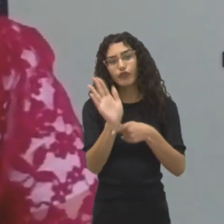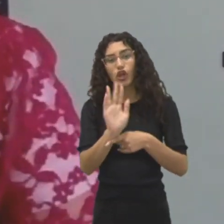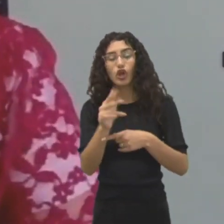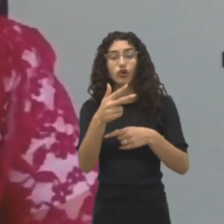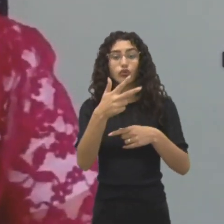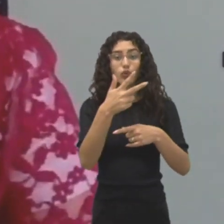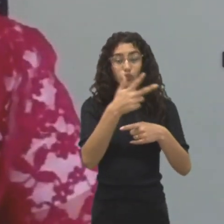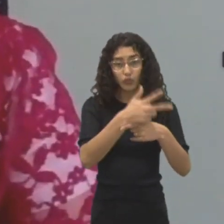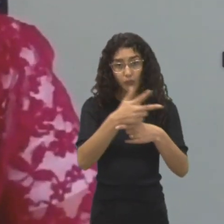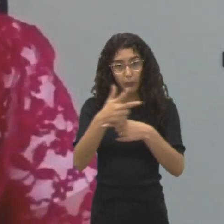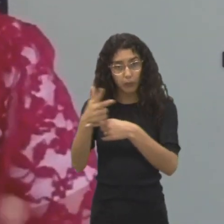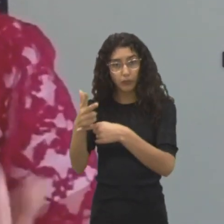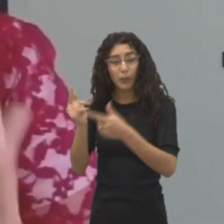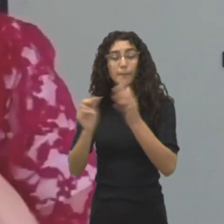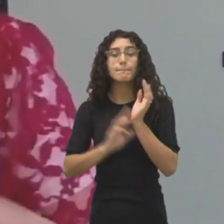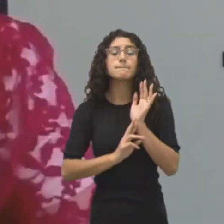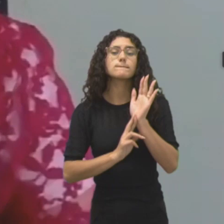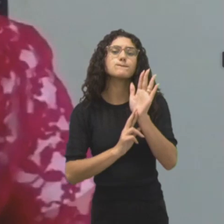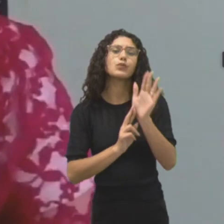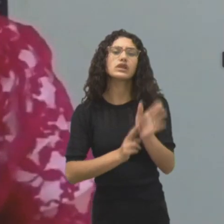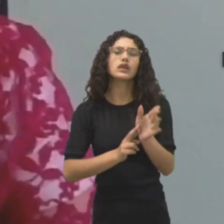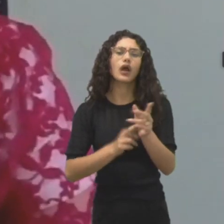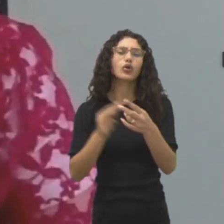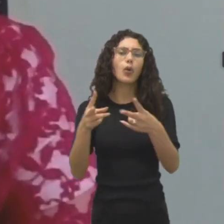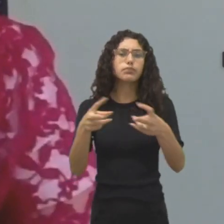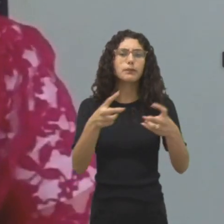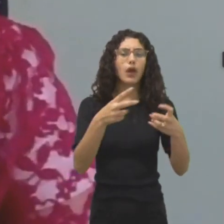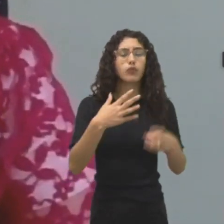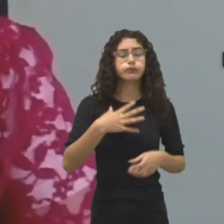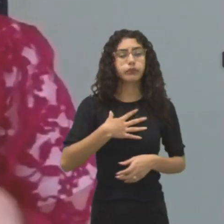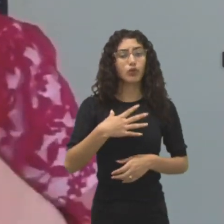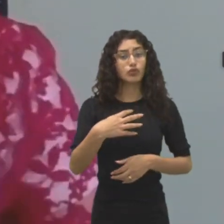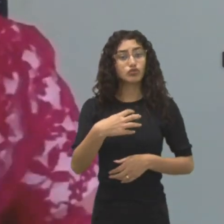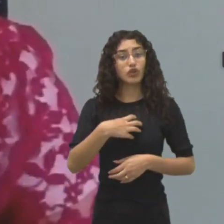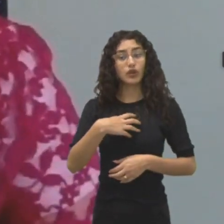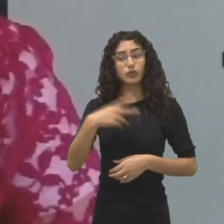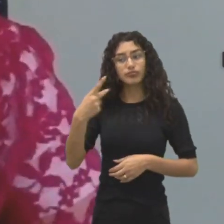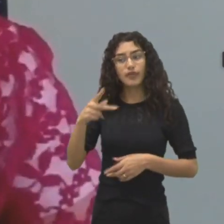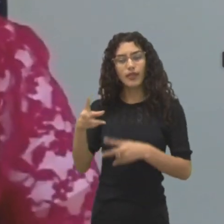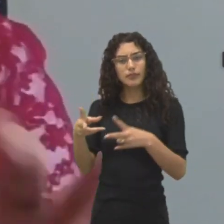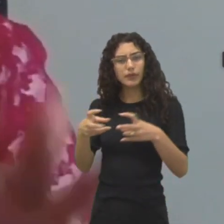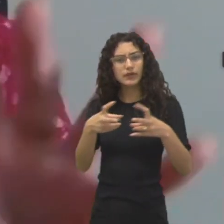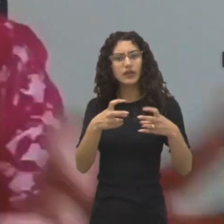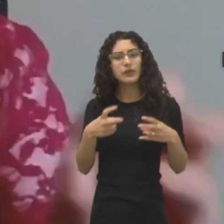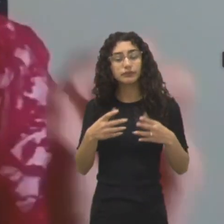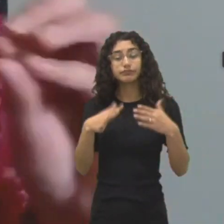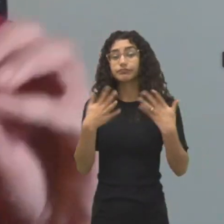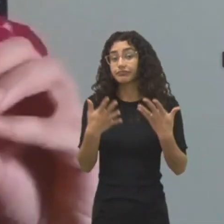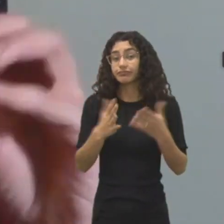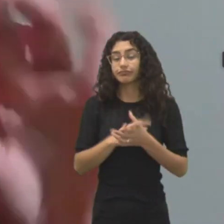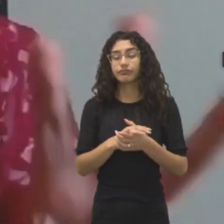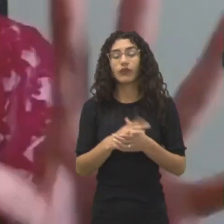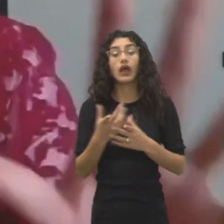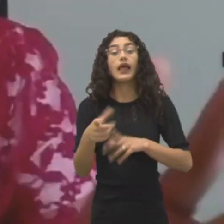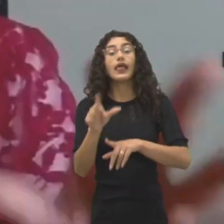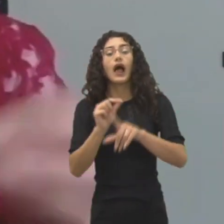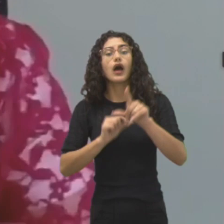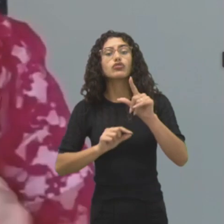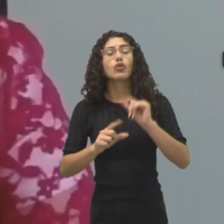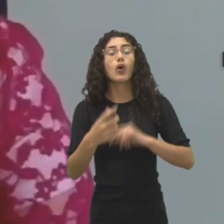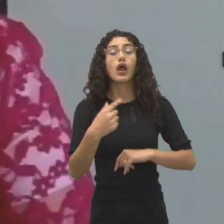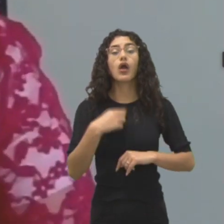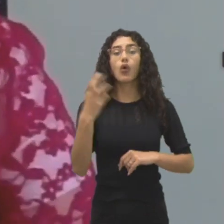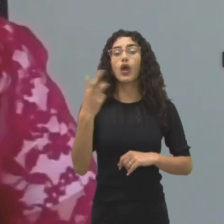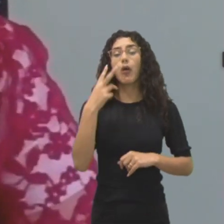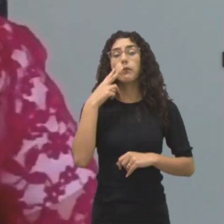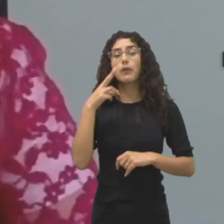filmes, mostrando o olhar dele. Então, assim, tudo bem, na escolha, eu quero escolher um vídeo que